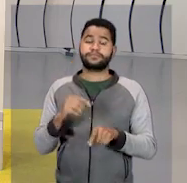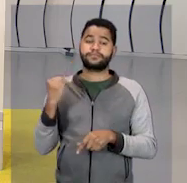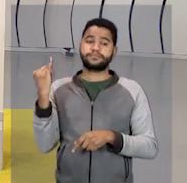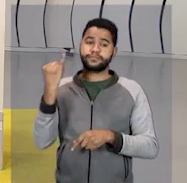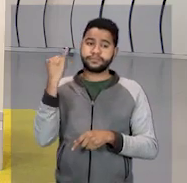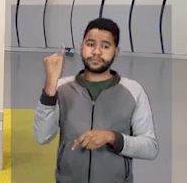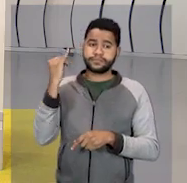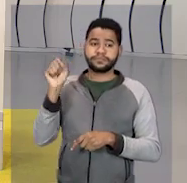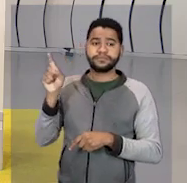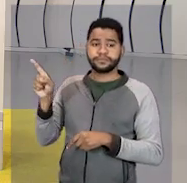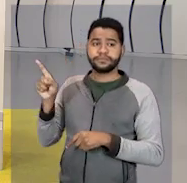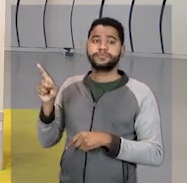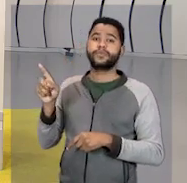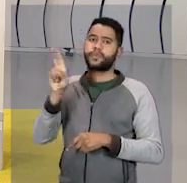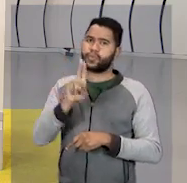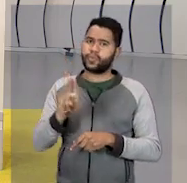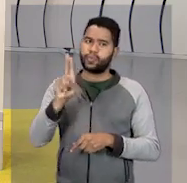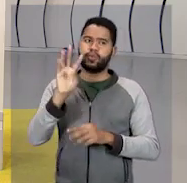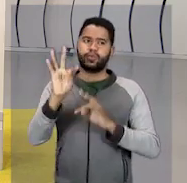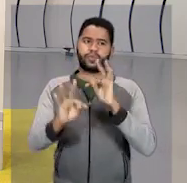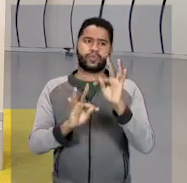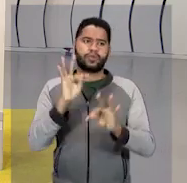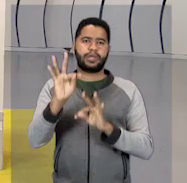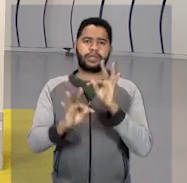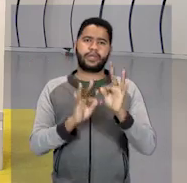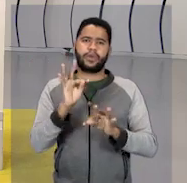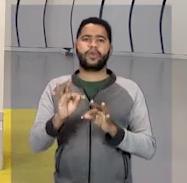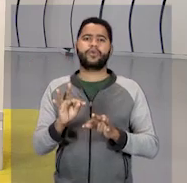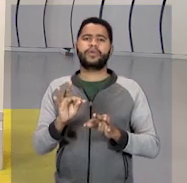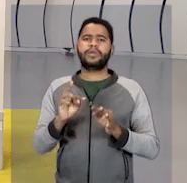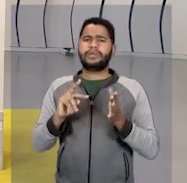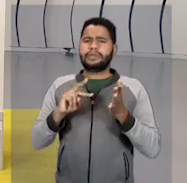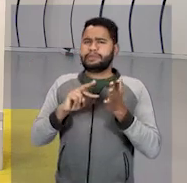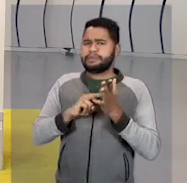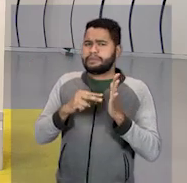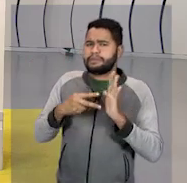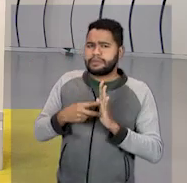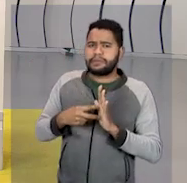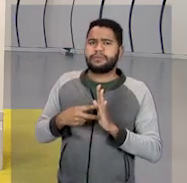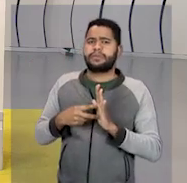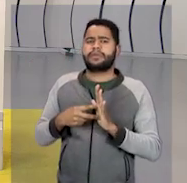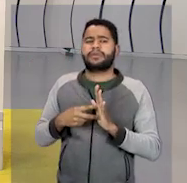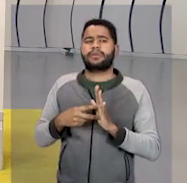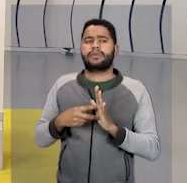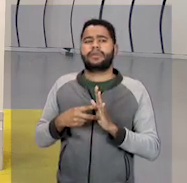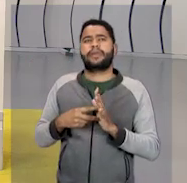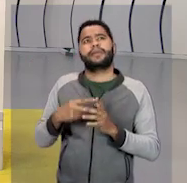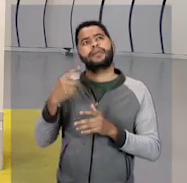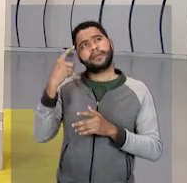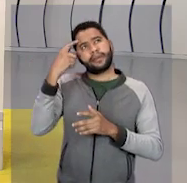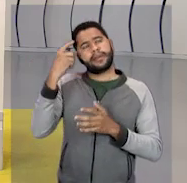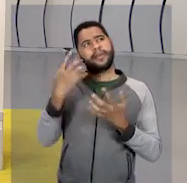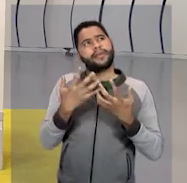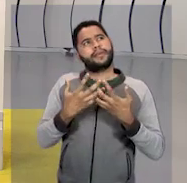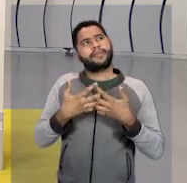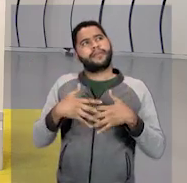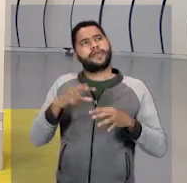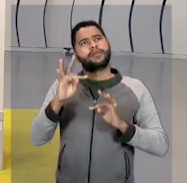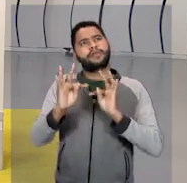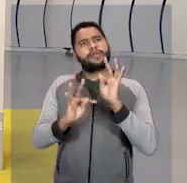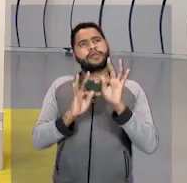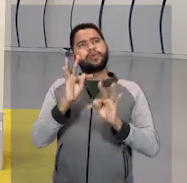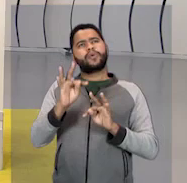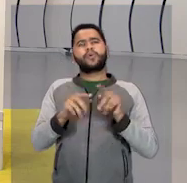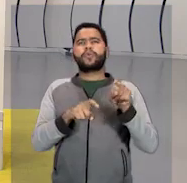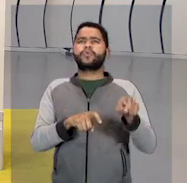importante aqui é a questão do emprego tecnológico. Não significa que a gente pensa na questão tecnológica do campo,